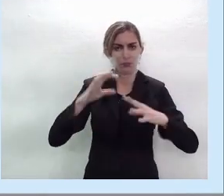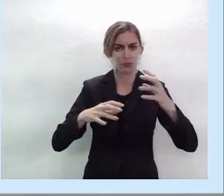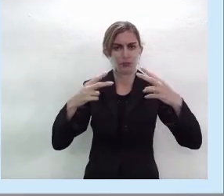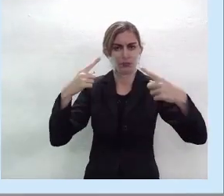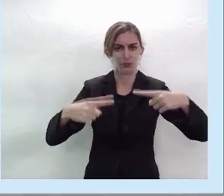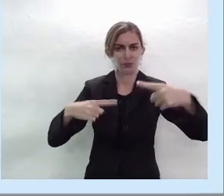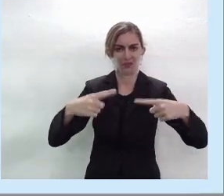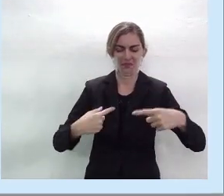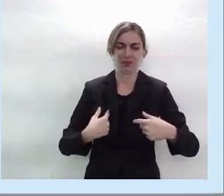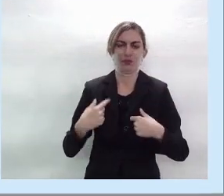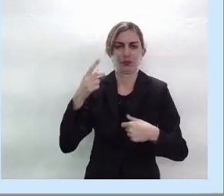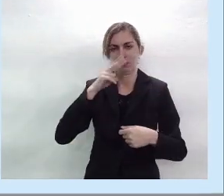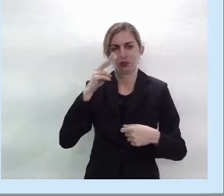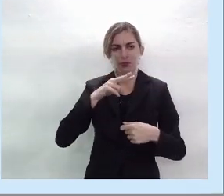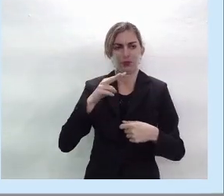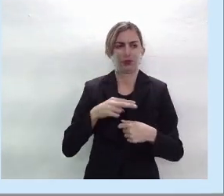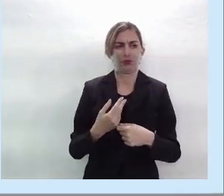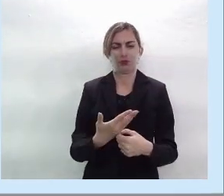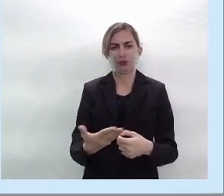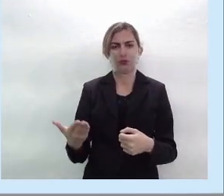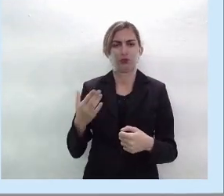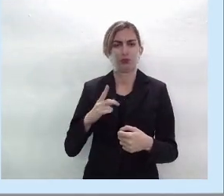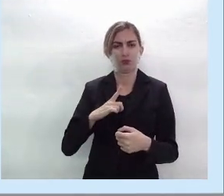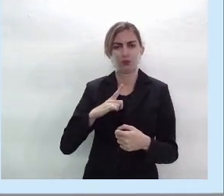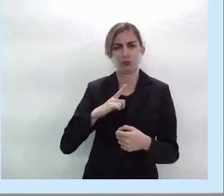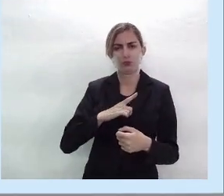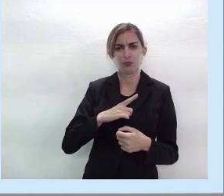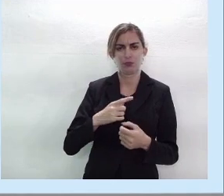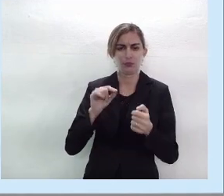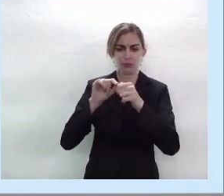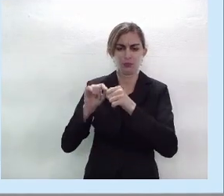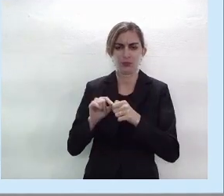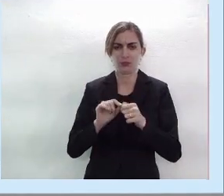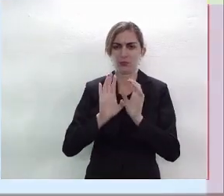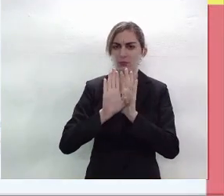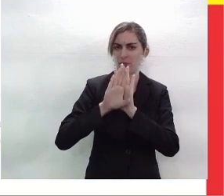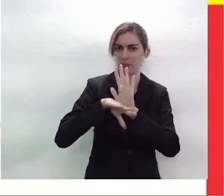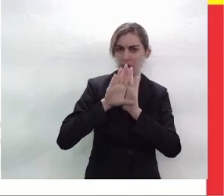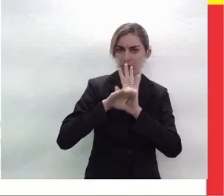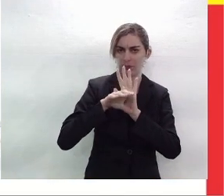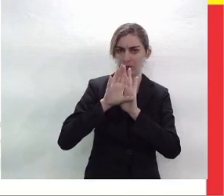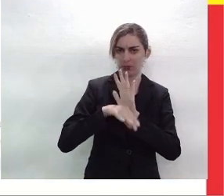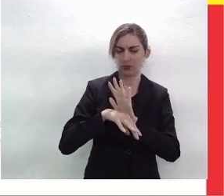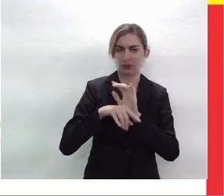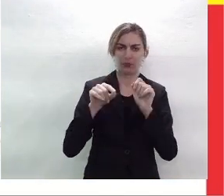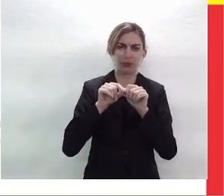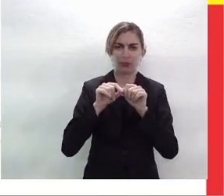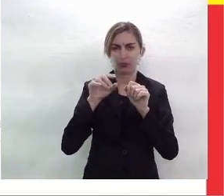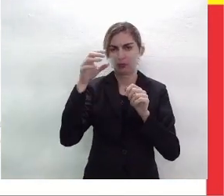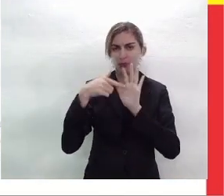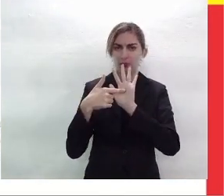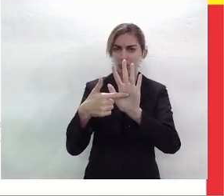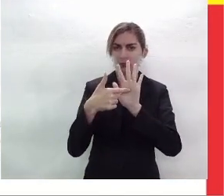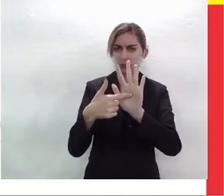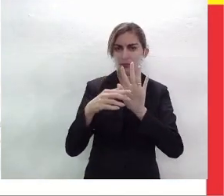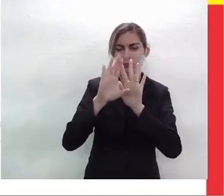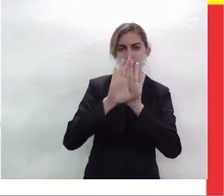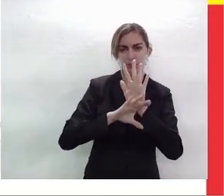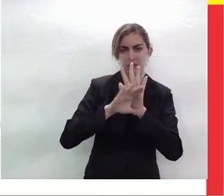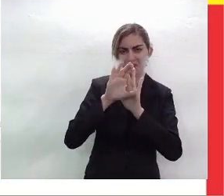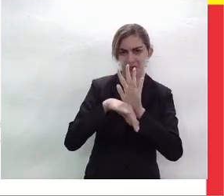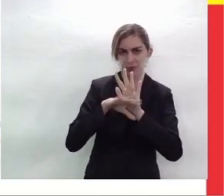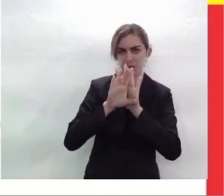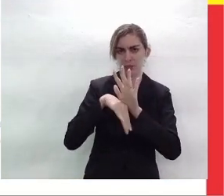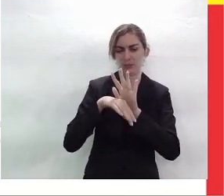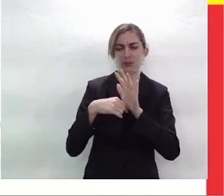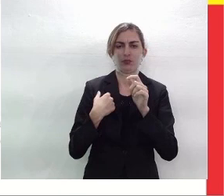Então, relembrando um pouquinho isso. Então, a gente fez os conceitos, né? A gente fez o conceito, não, a gente apresentou os conceitos,